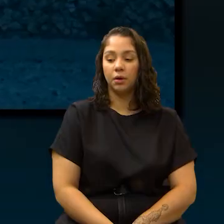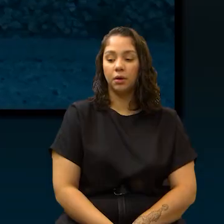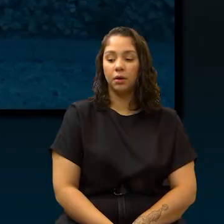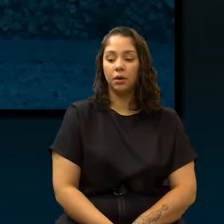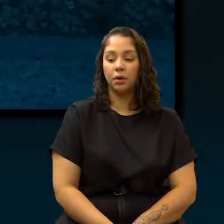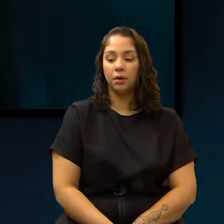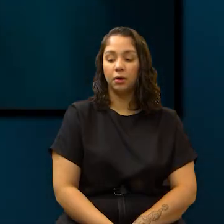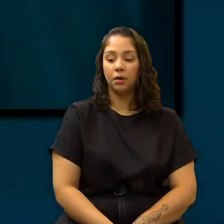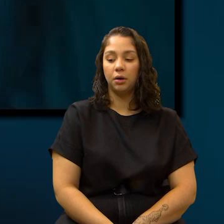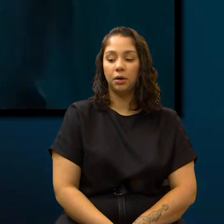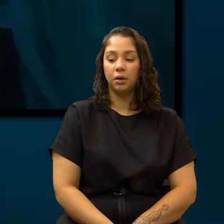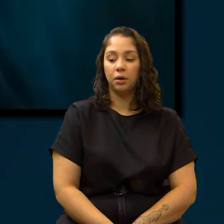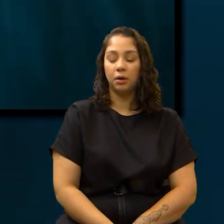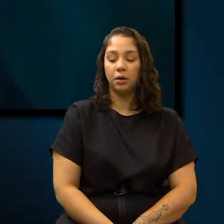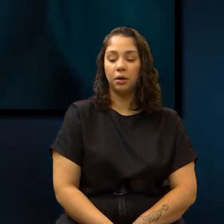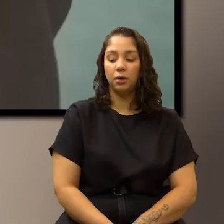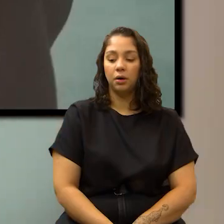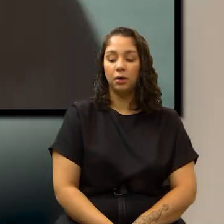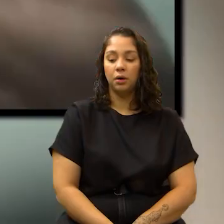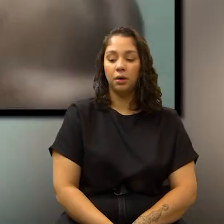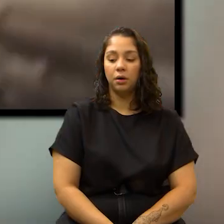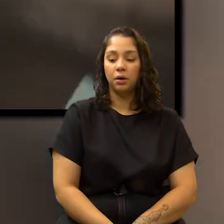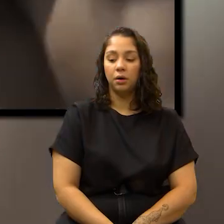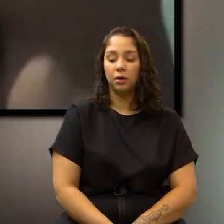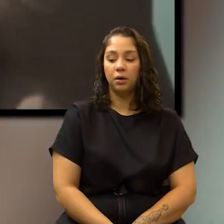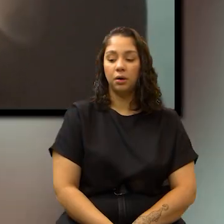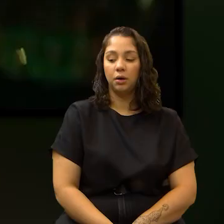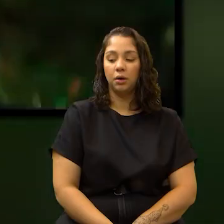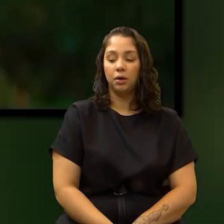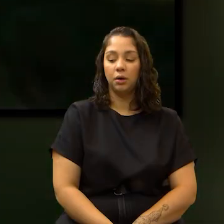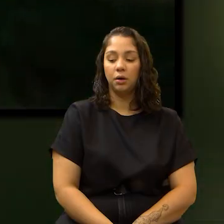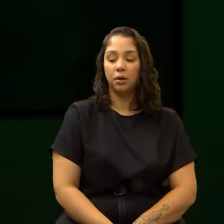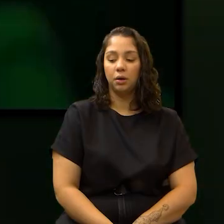You will not fuck my mother!